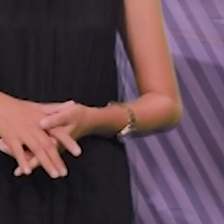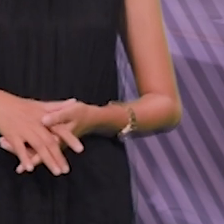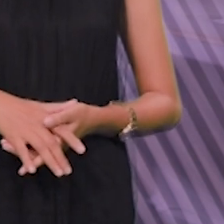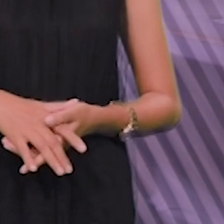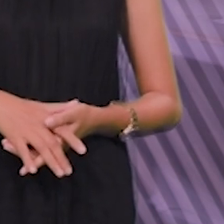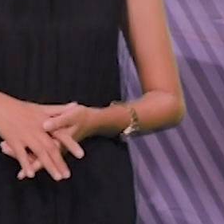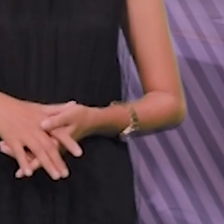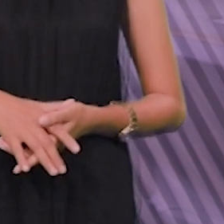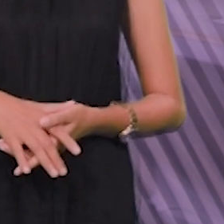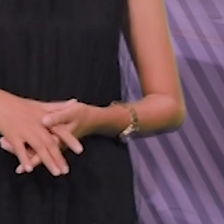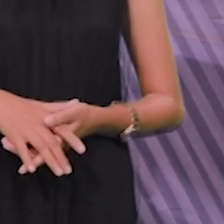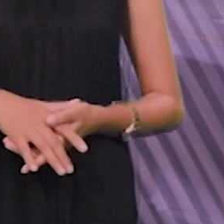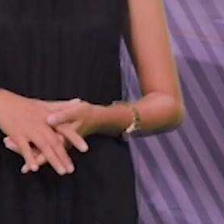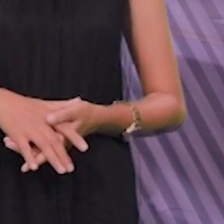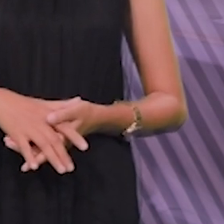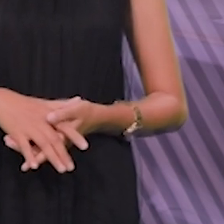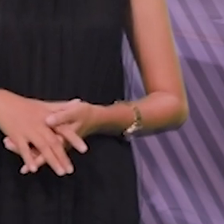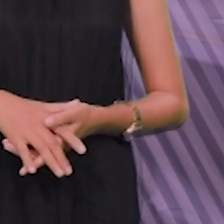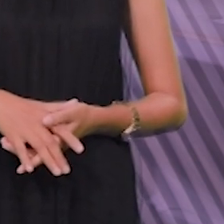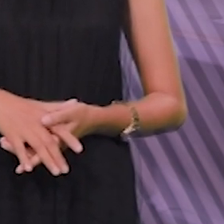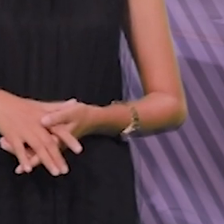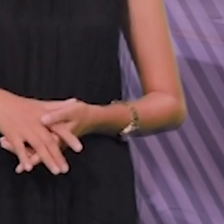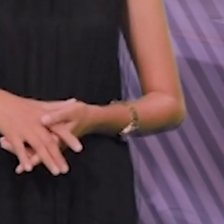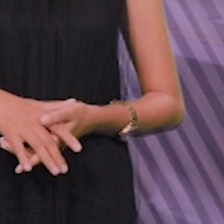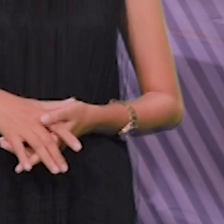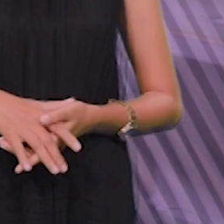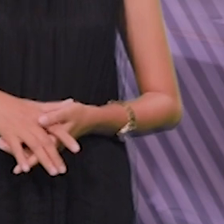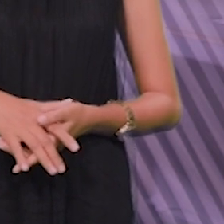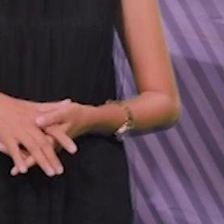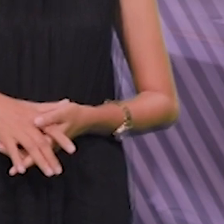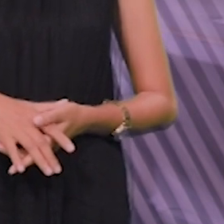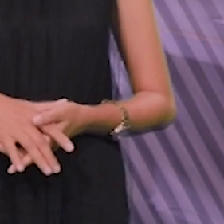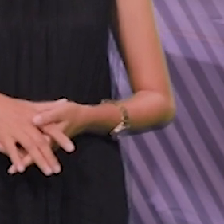botão notificação, até no ne, e te volte se a levar lá com informação bom, você ame. Obrigada!